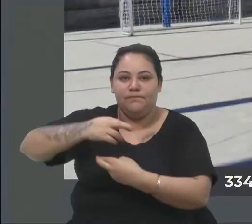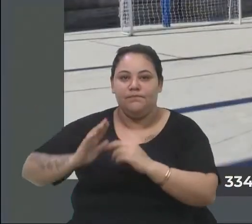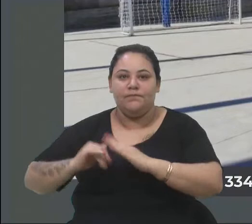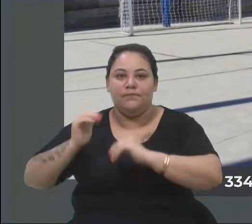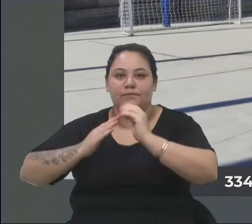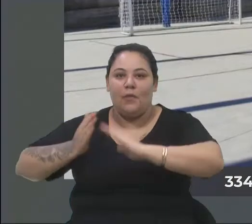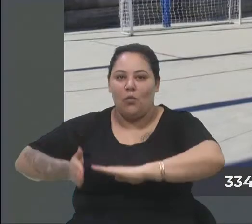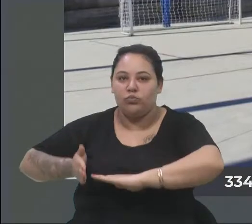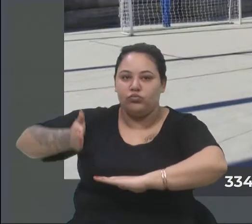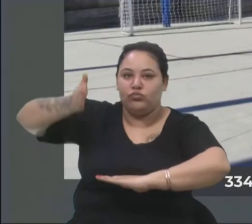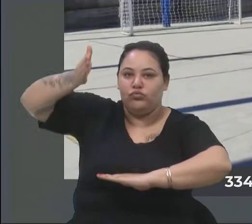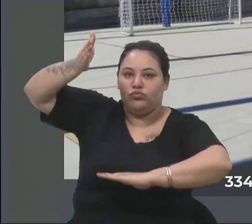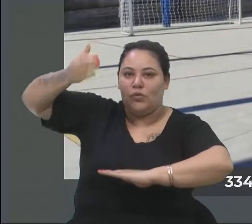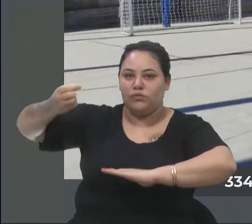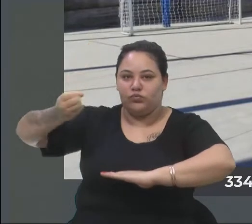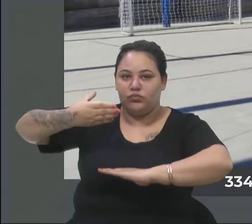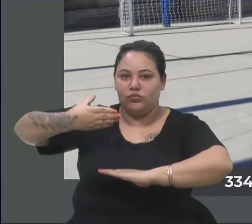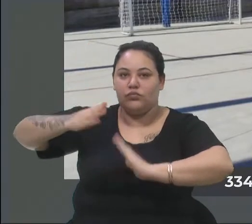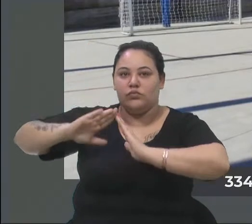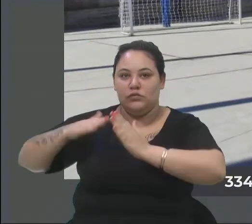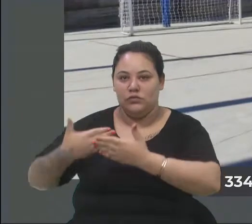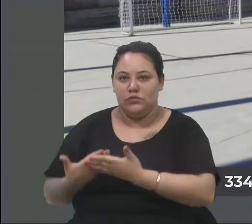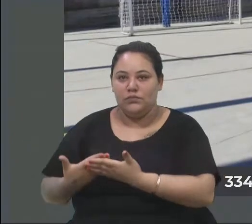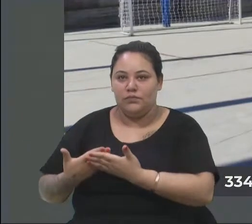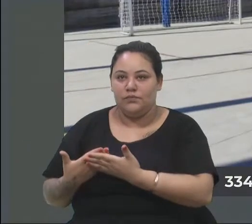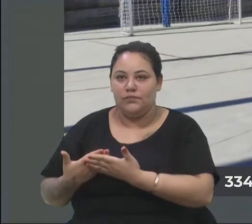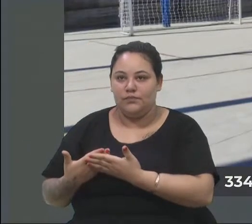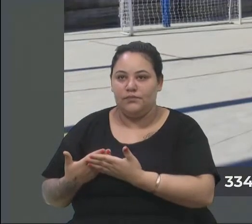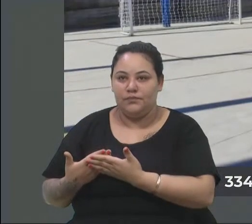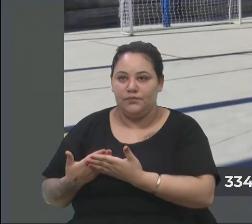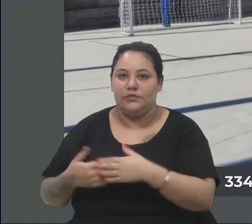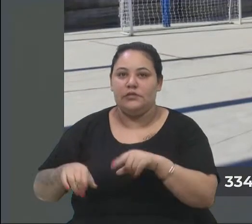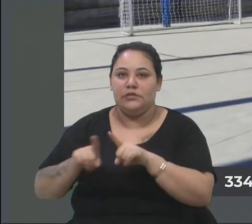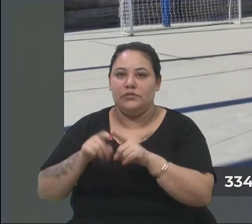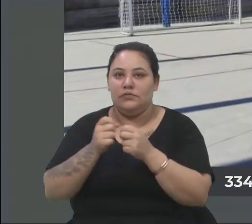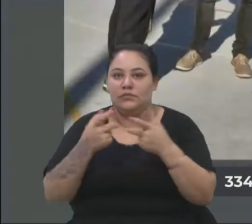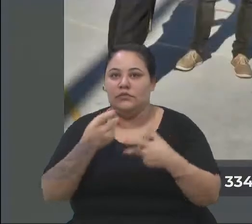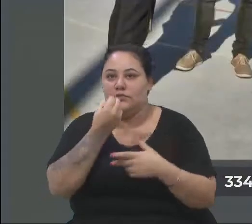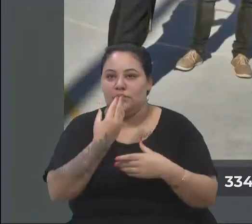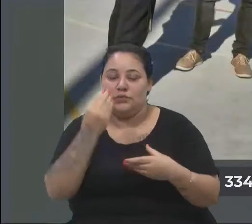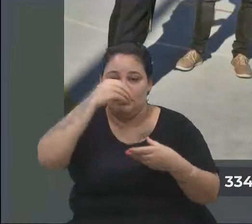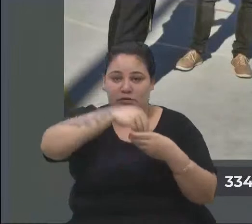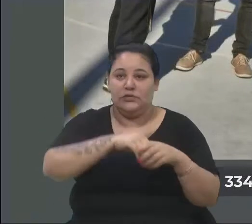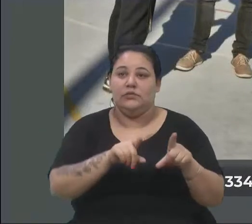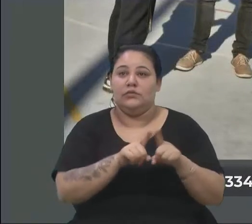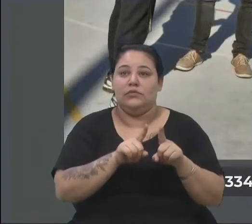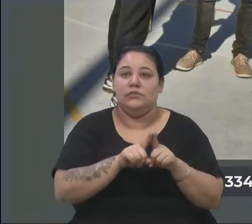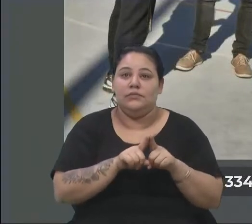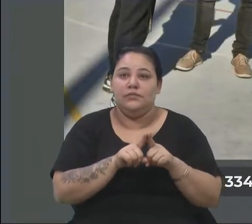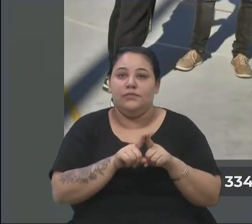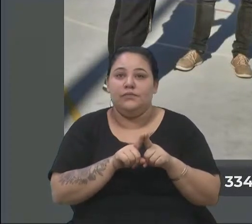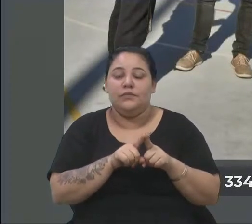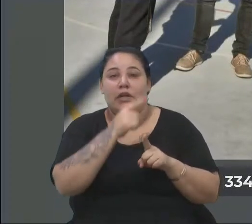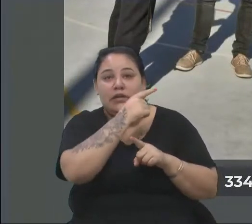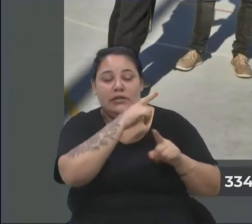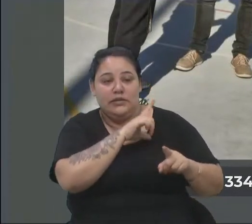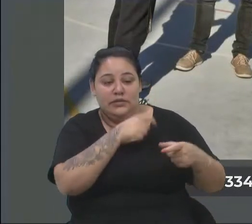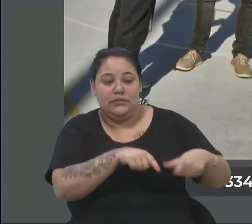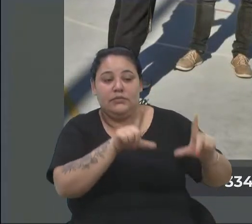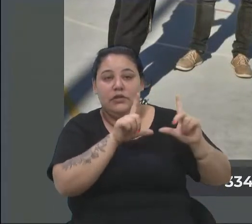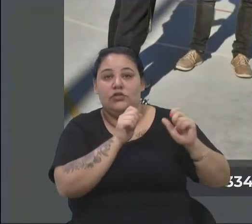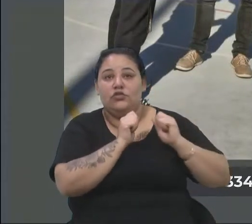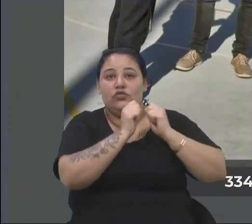muro da escola, que é a lei de benfeitorias na parte interna. Aí são imagens, juntamente com o